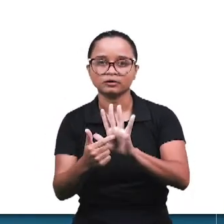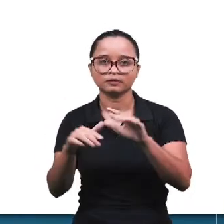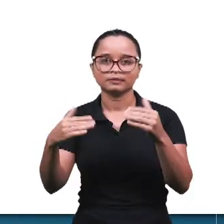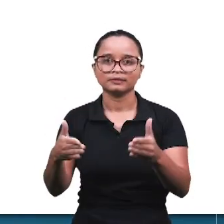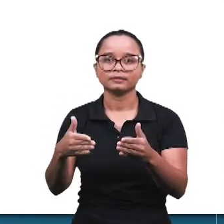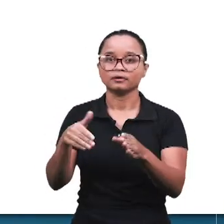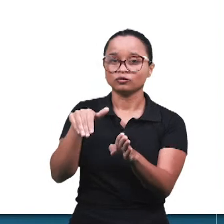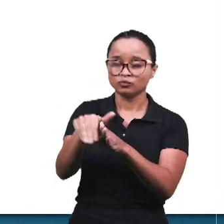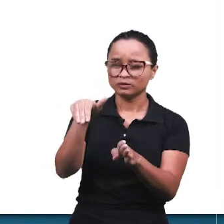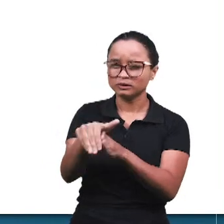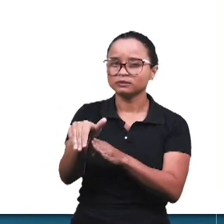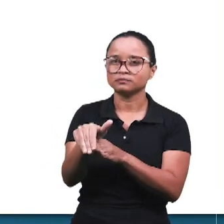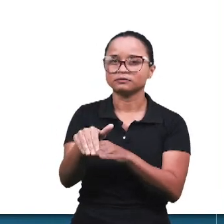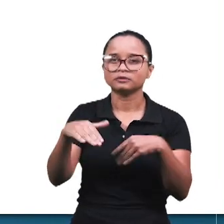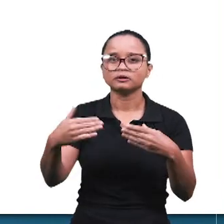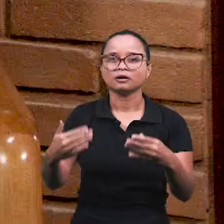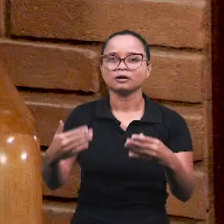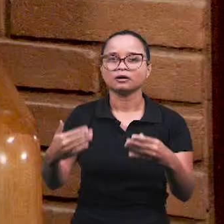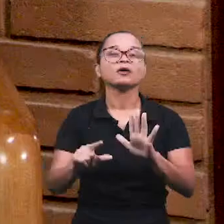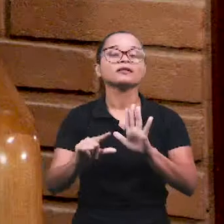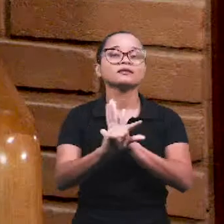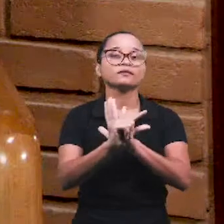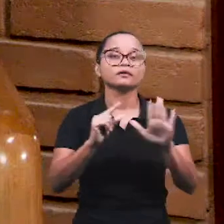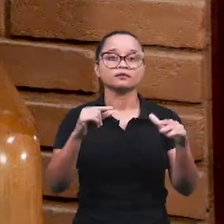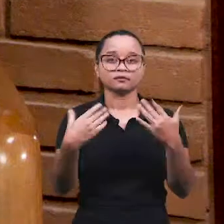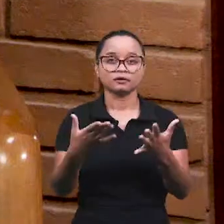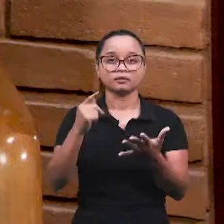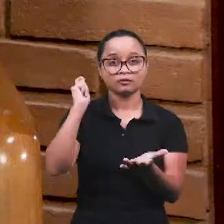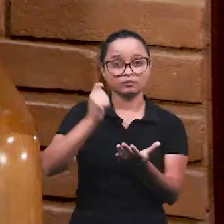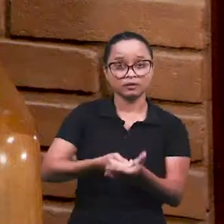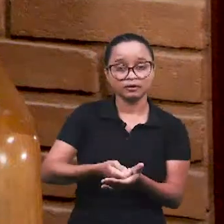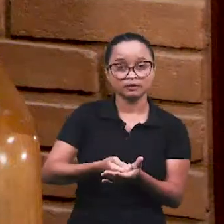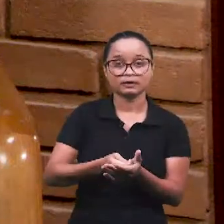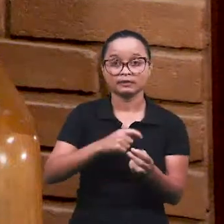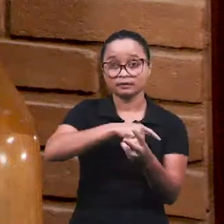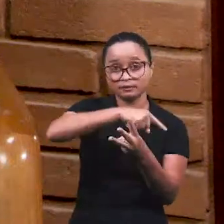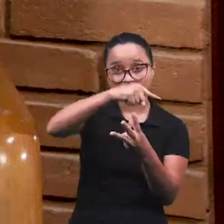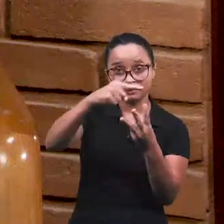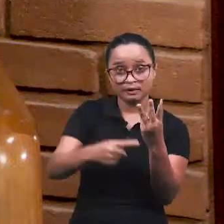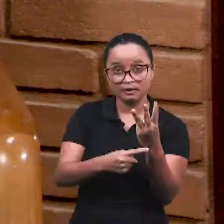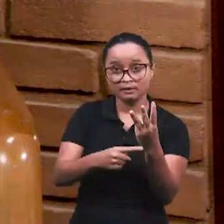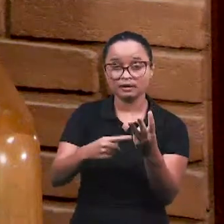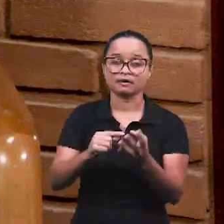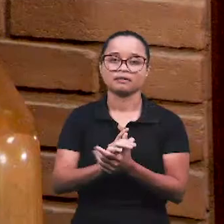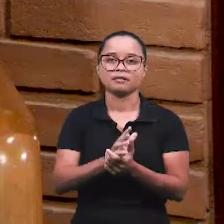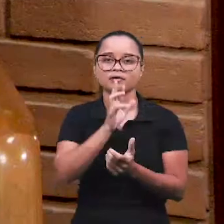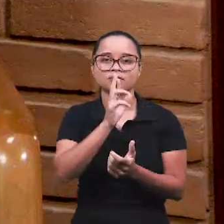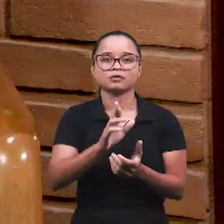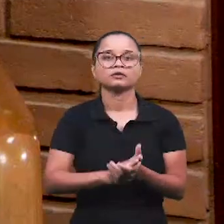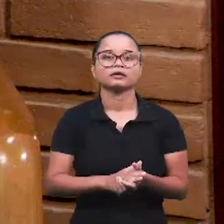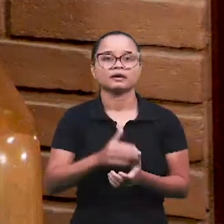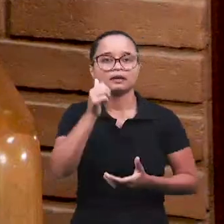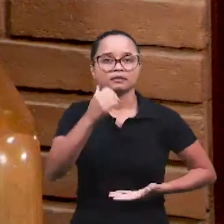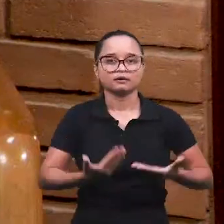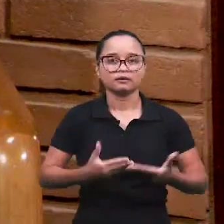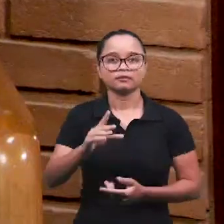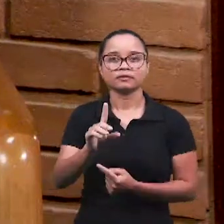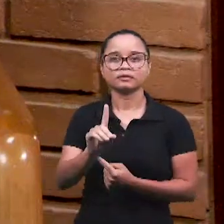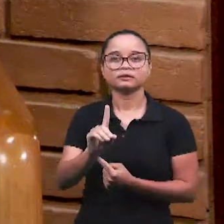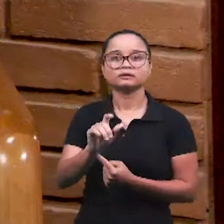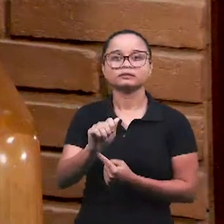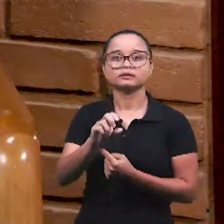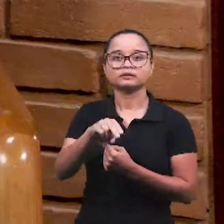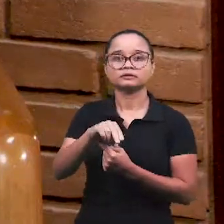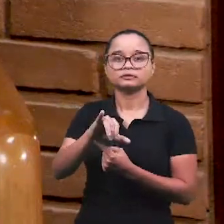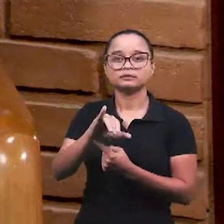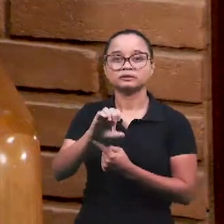os números dos versículos. Quem vai agora cumprir essa tarefa? Essas 3 tarefas é a nossa irmã Daniela.